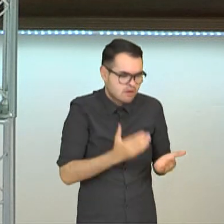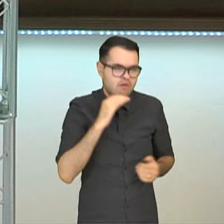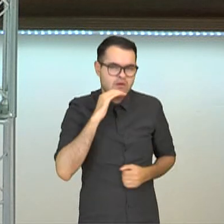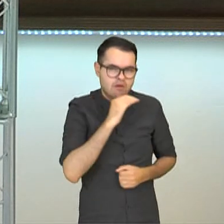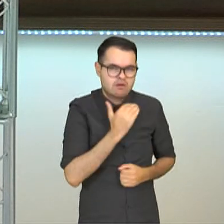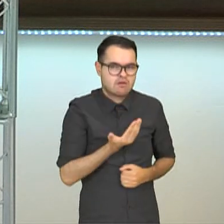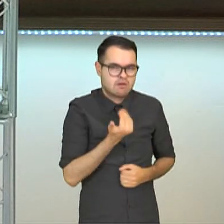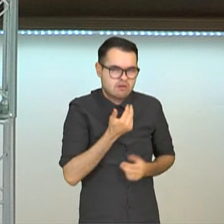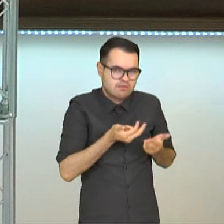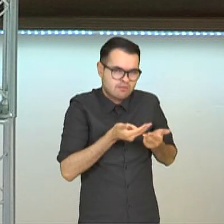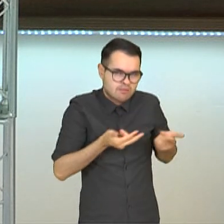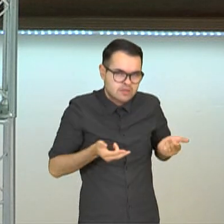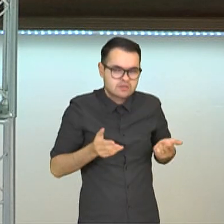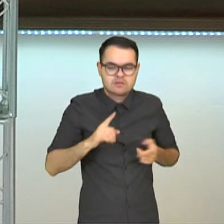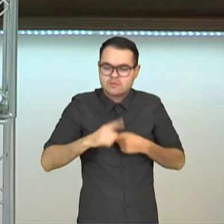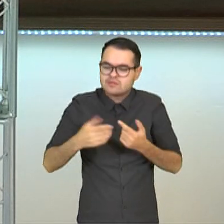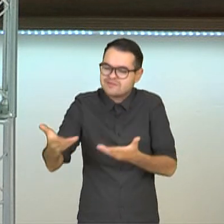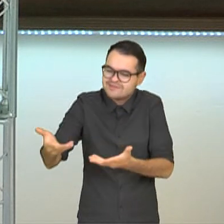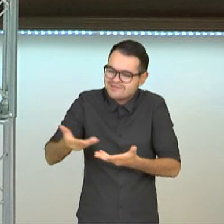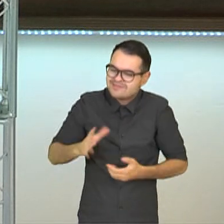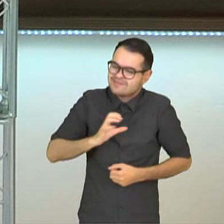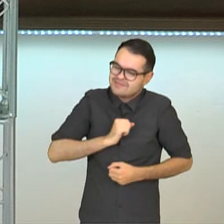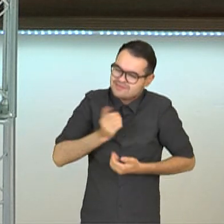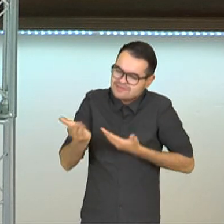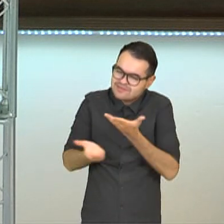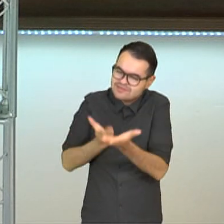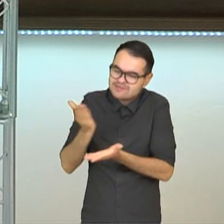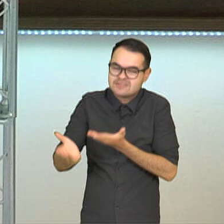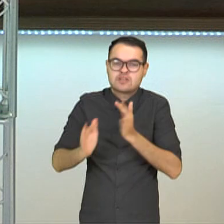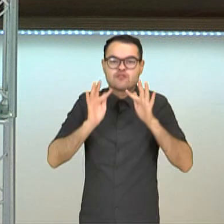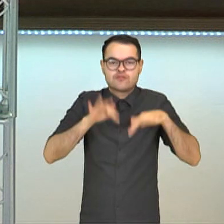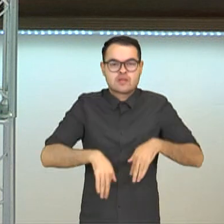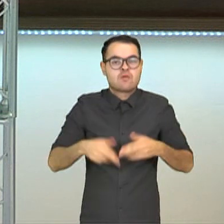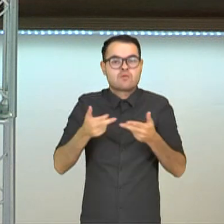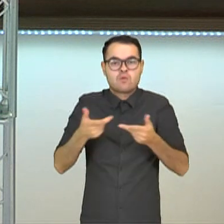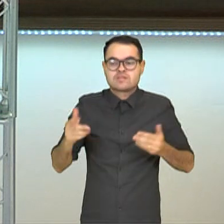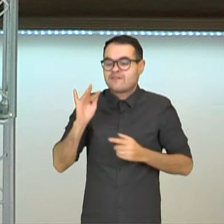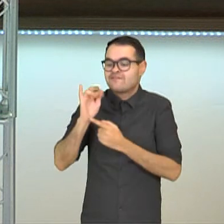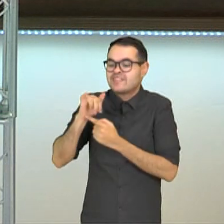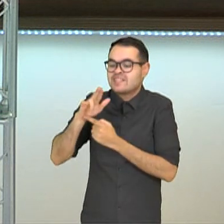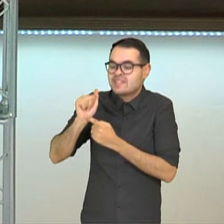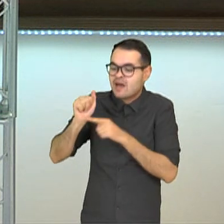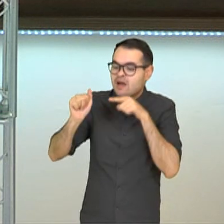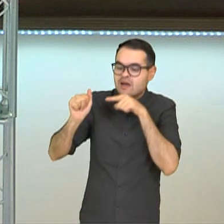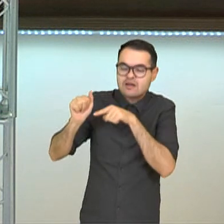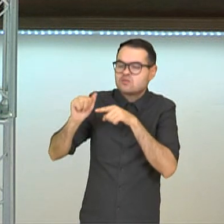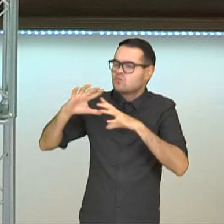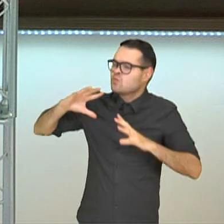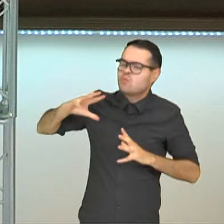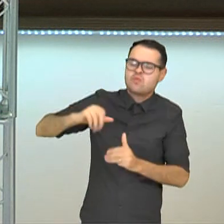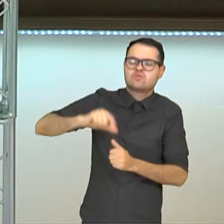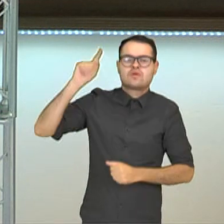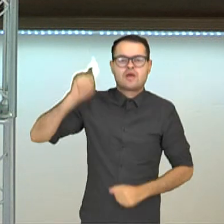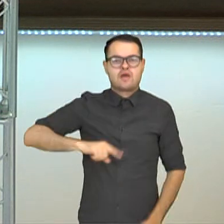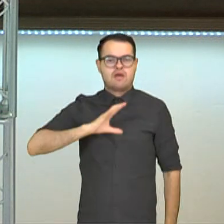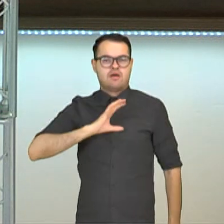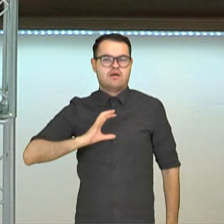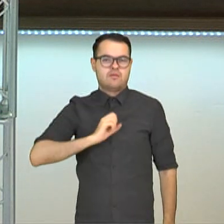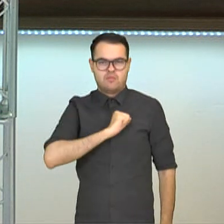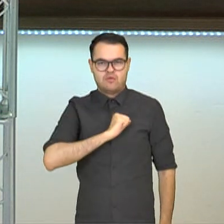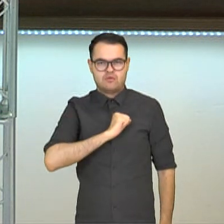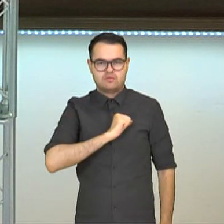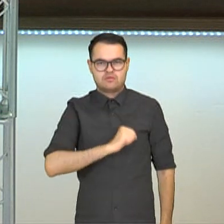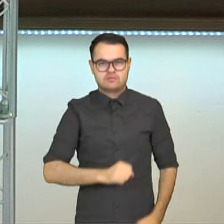para receber com amor o seu pai. E no final ela diz: a coisa mais fina do mundo é o amor. E aí, qual foi